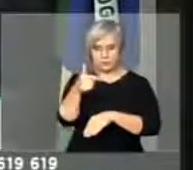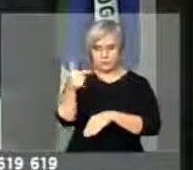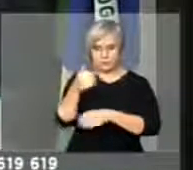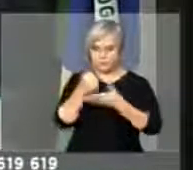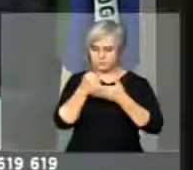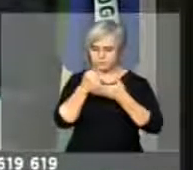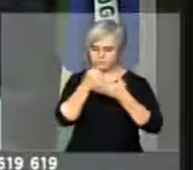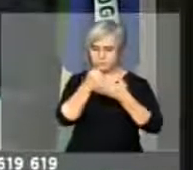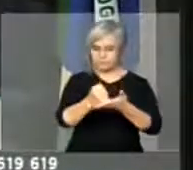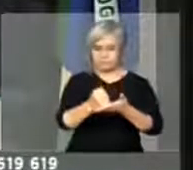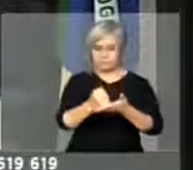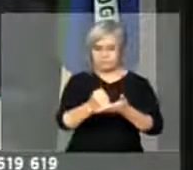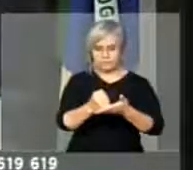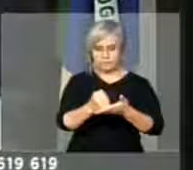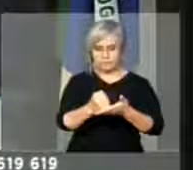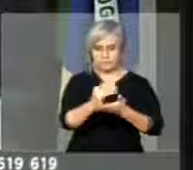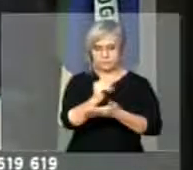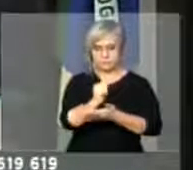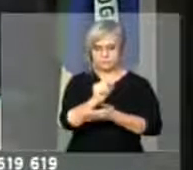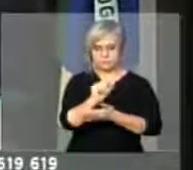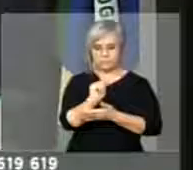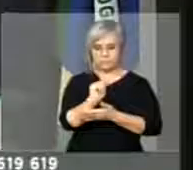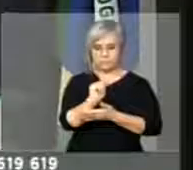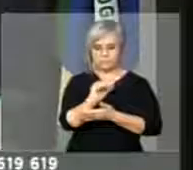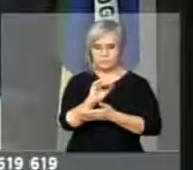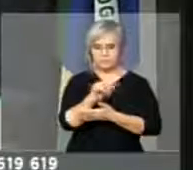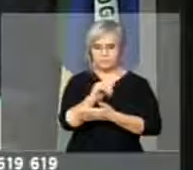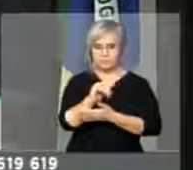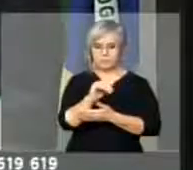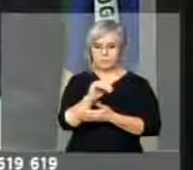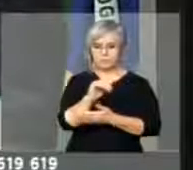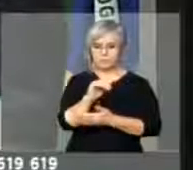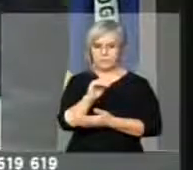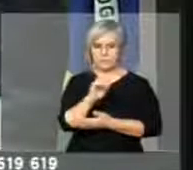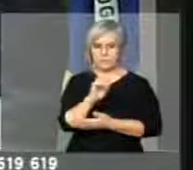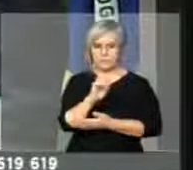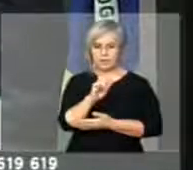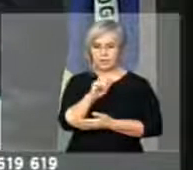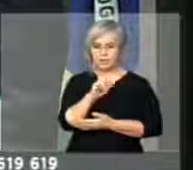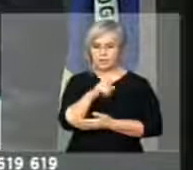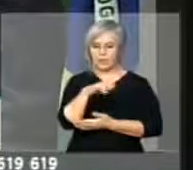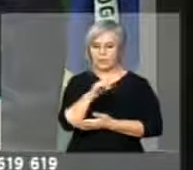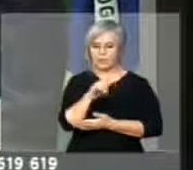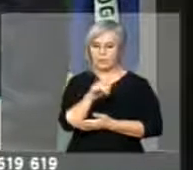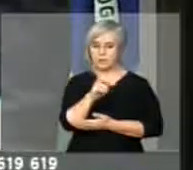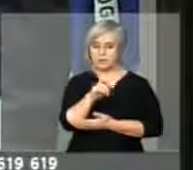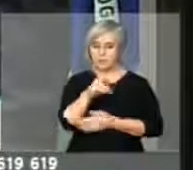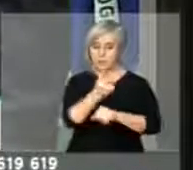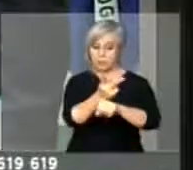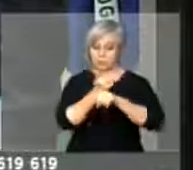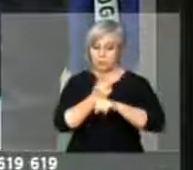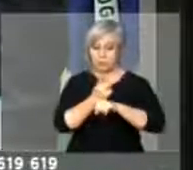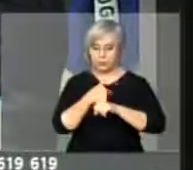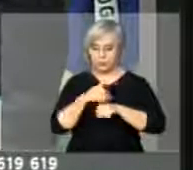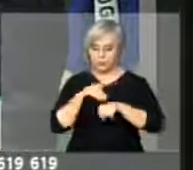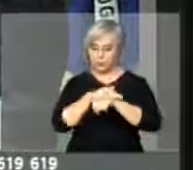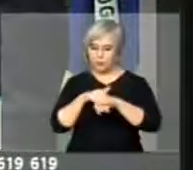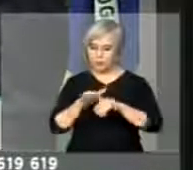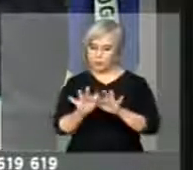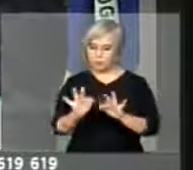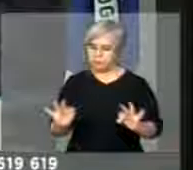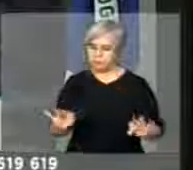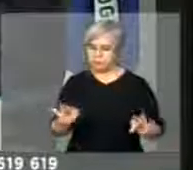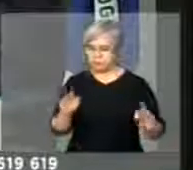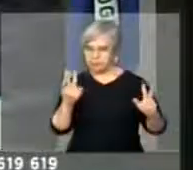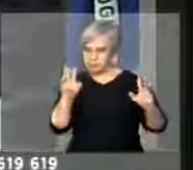na hierarquia da Casa Civil, Erenice Guerra, me procurou. E numa conversa curta e simples,